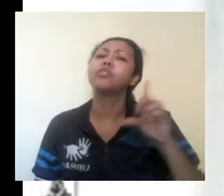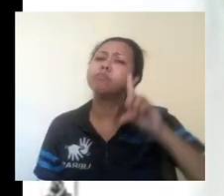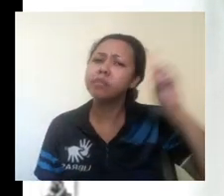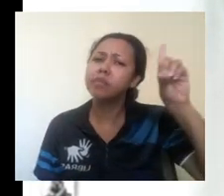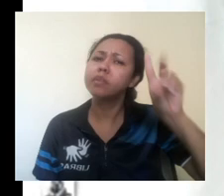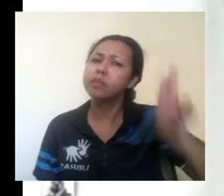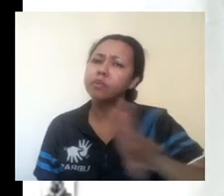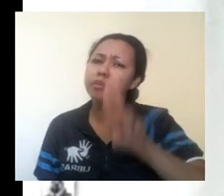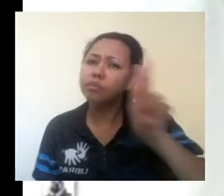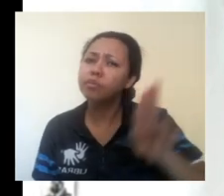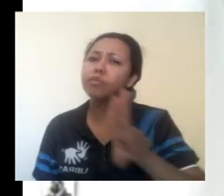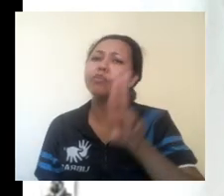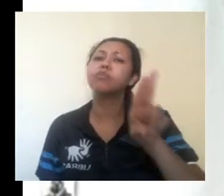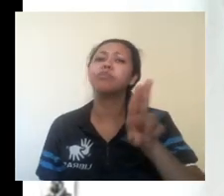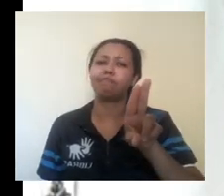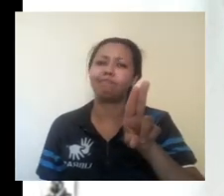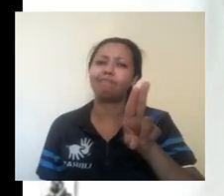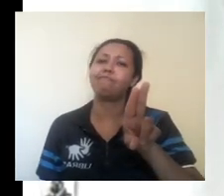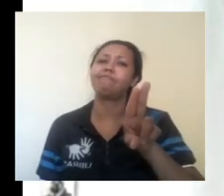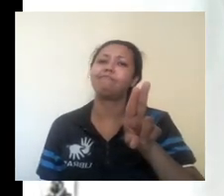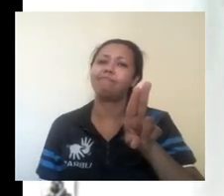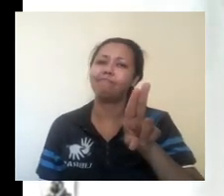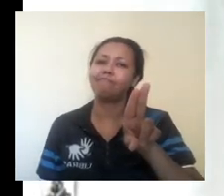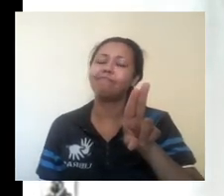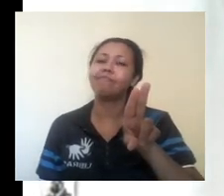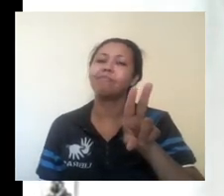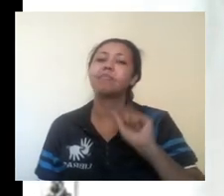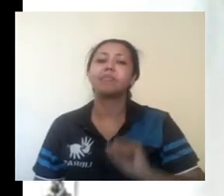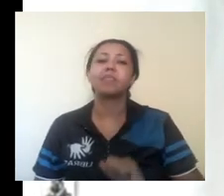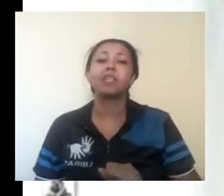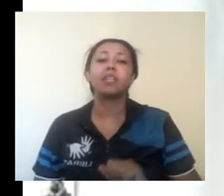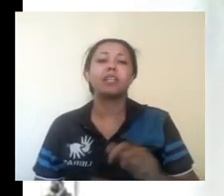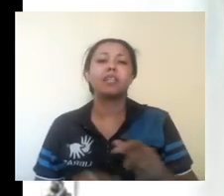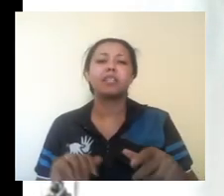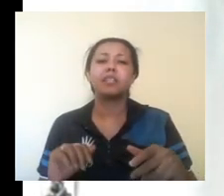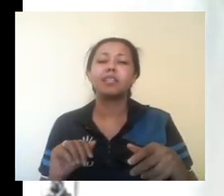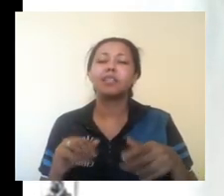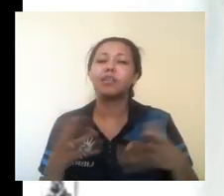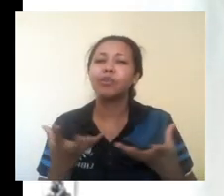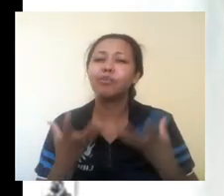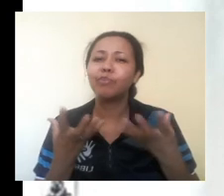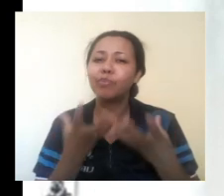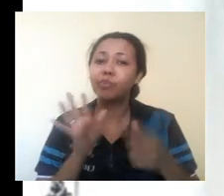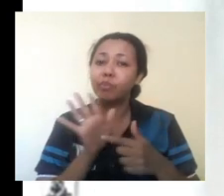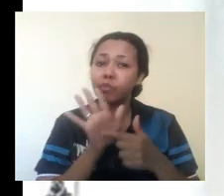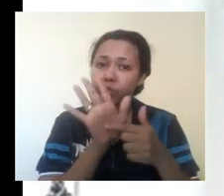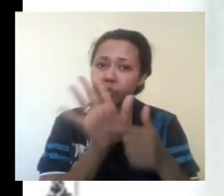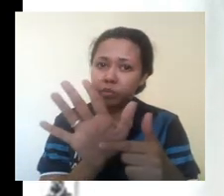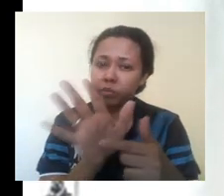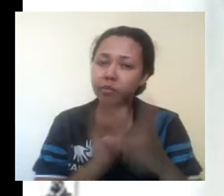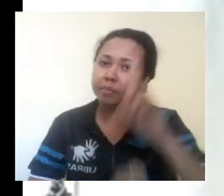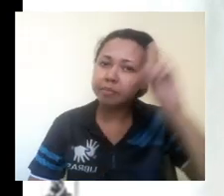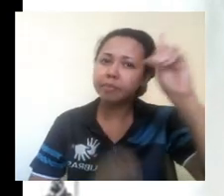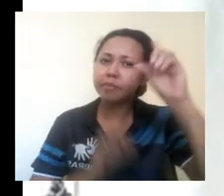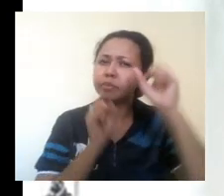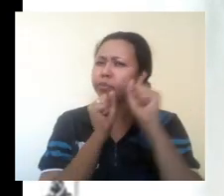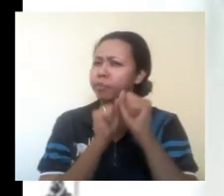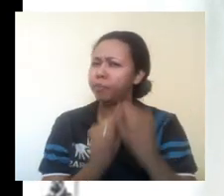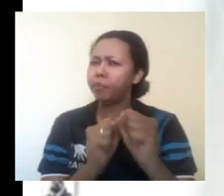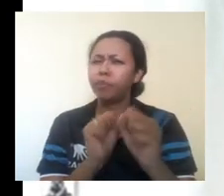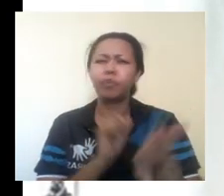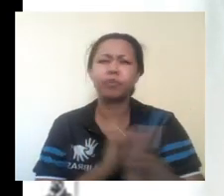que Deus pode utilizar eu e você, ou muitas outras mulheres, em qualquer época. E aqui eu dei 2 exemplos do que é que nos